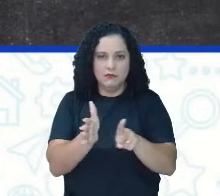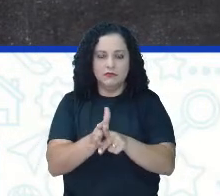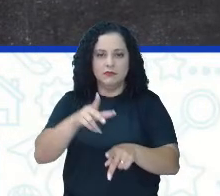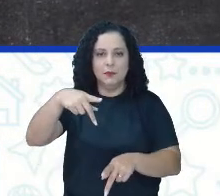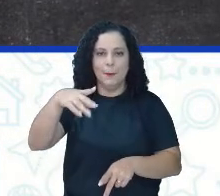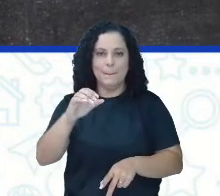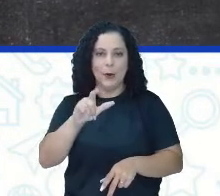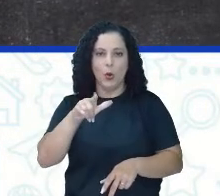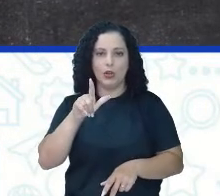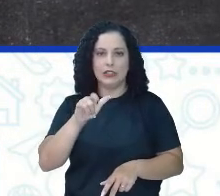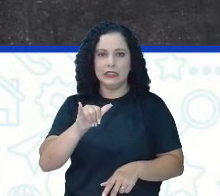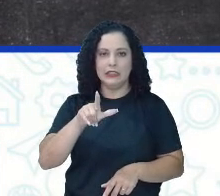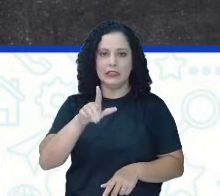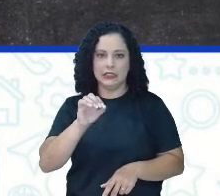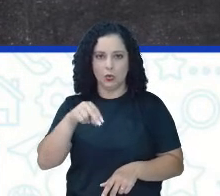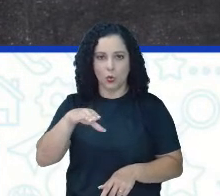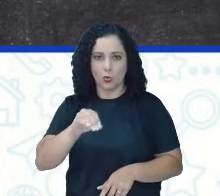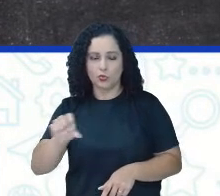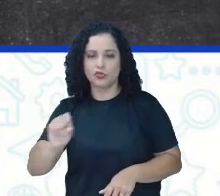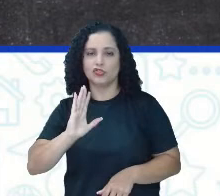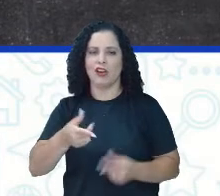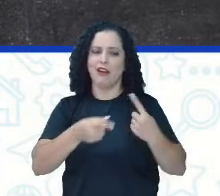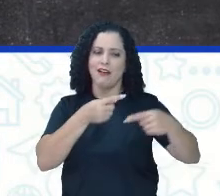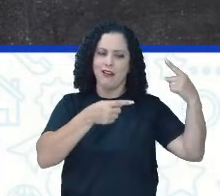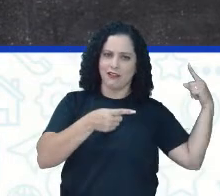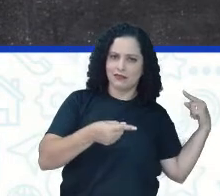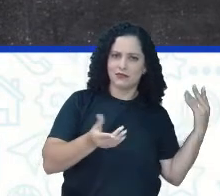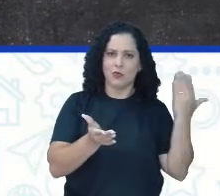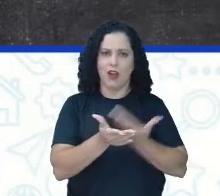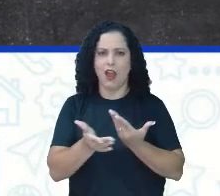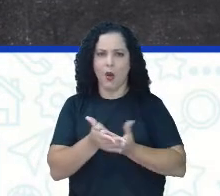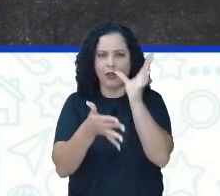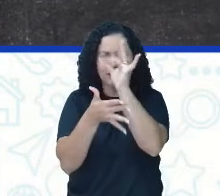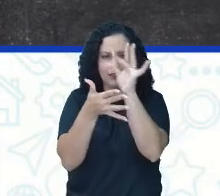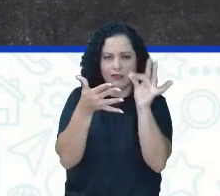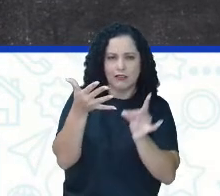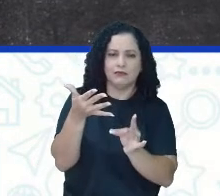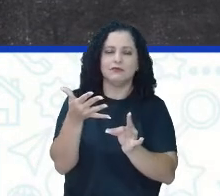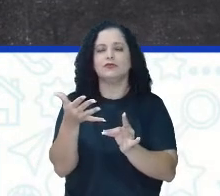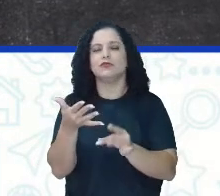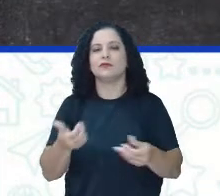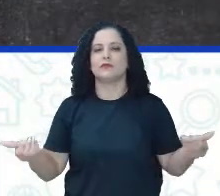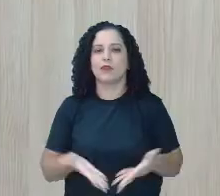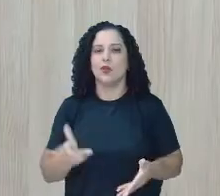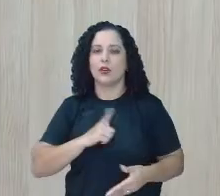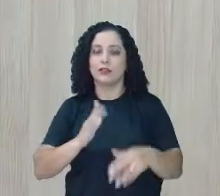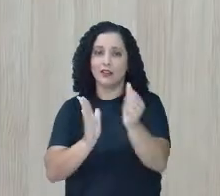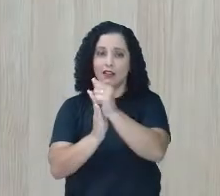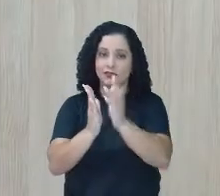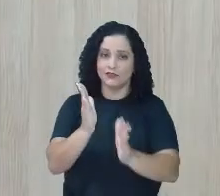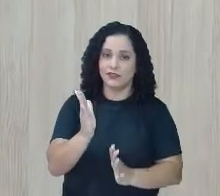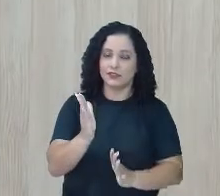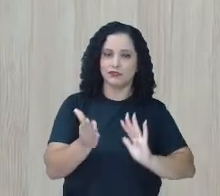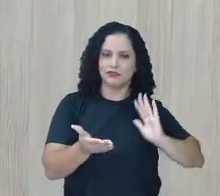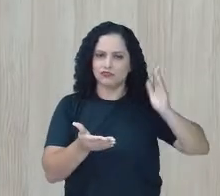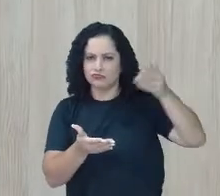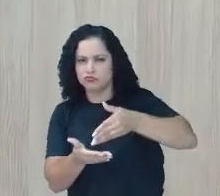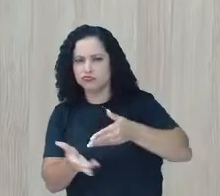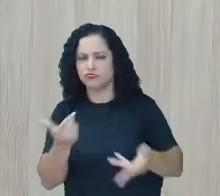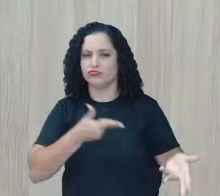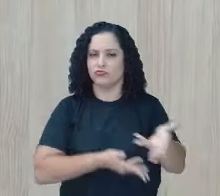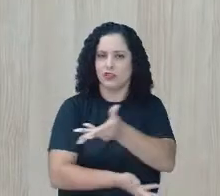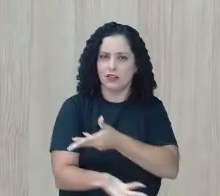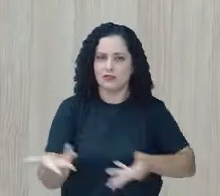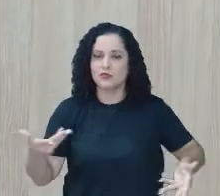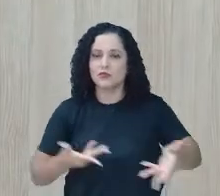aula bem detalhada sobre esses elementos. Hoje, a gente está trazendo exercícios e aplicações dessas relações,